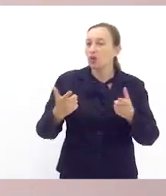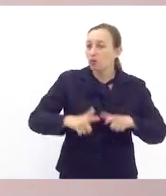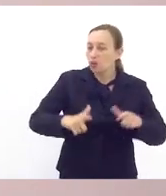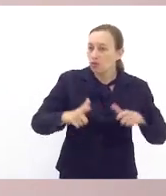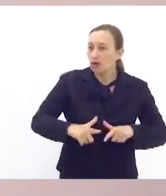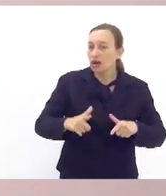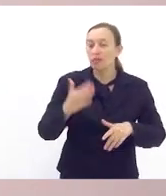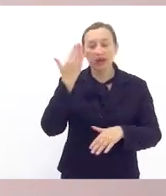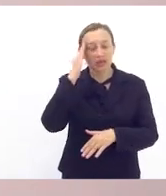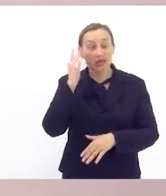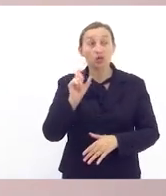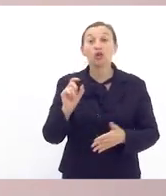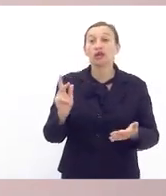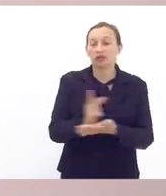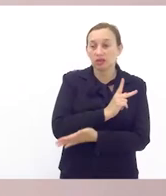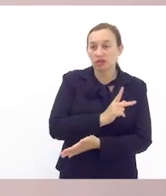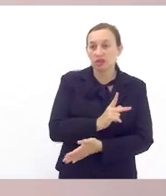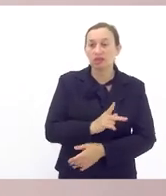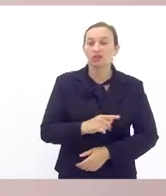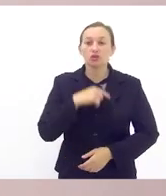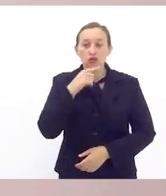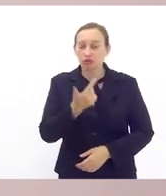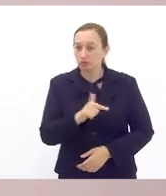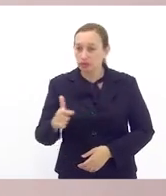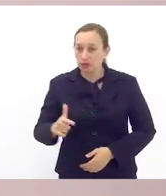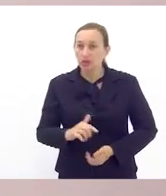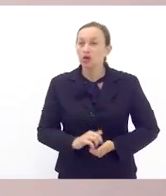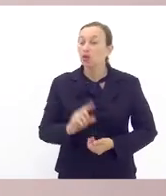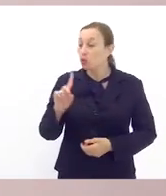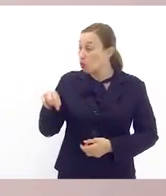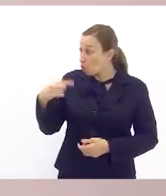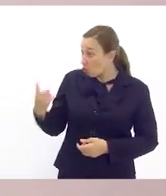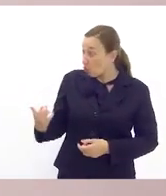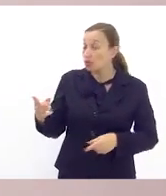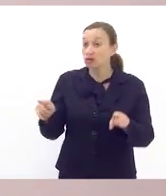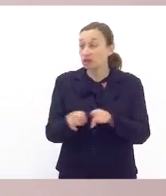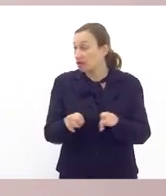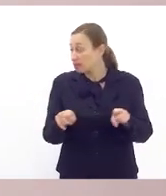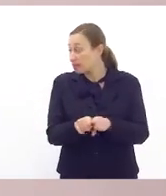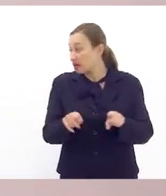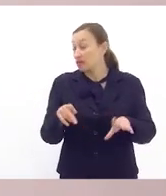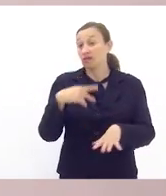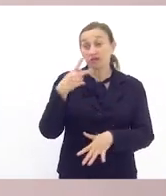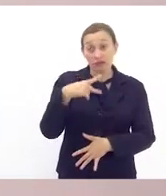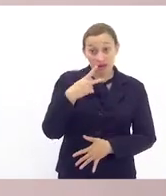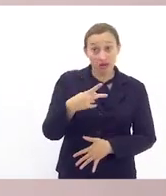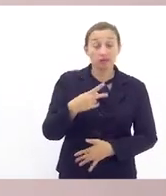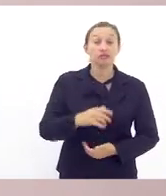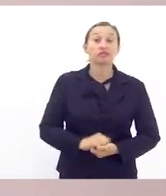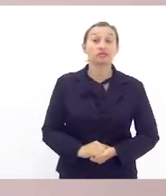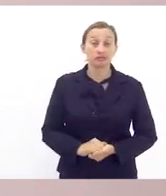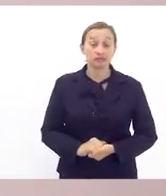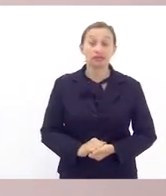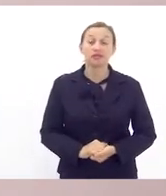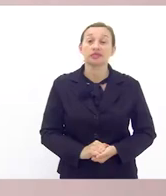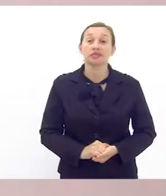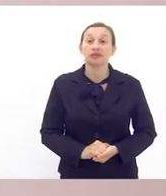que tá acontecendo Sem dúvida alguma é um outro ponto que foi colocado a questão do atendimento